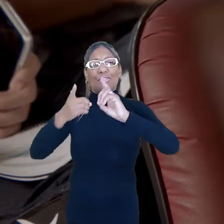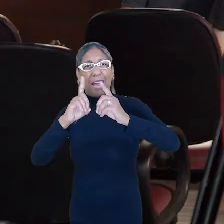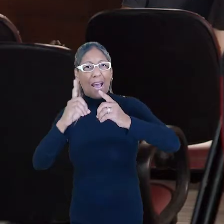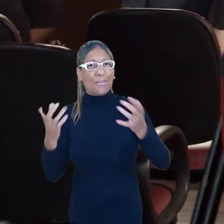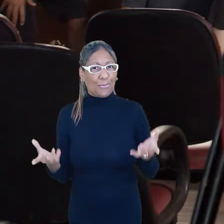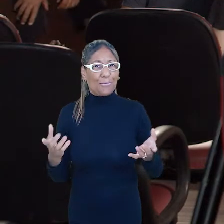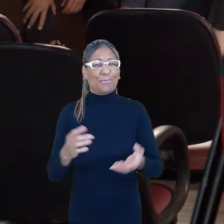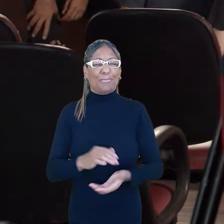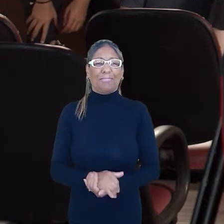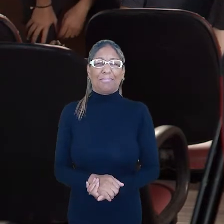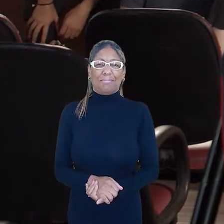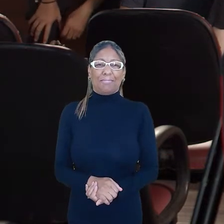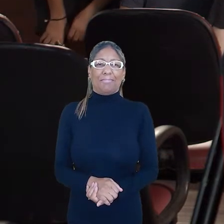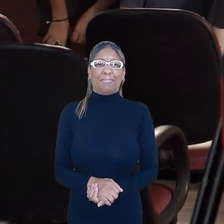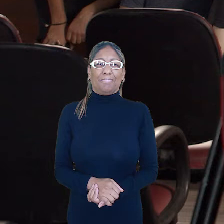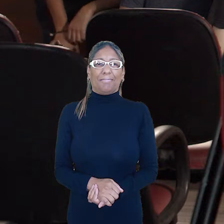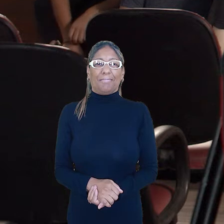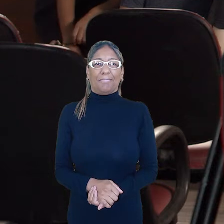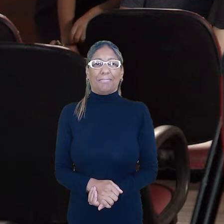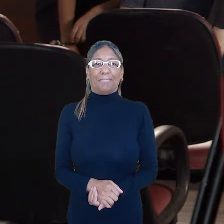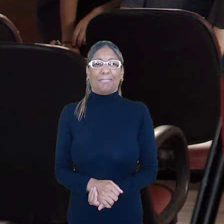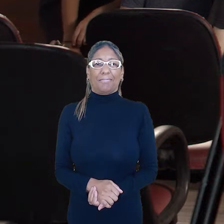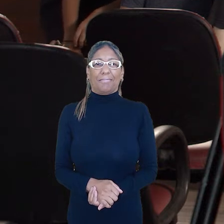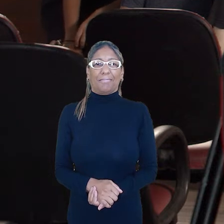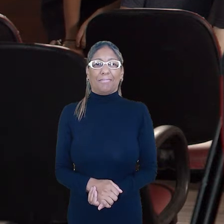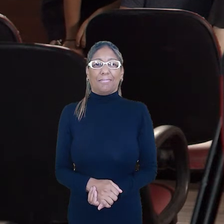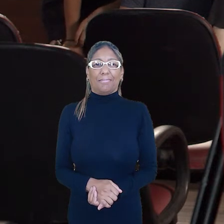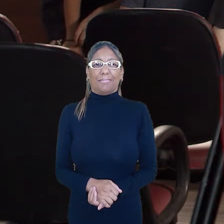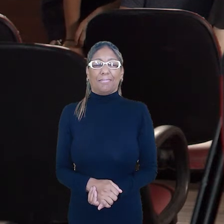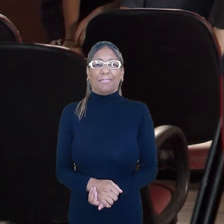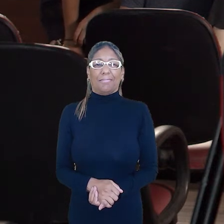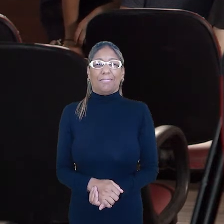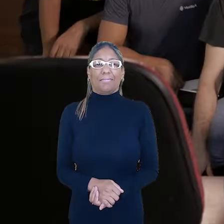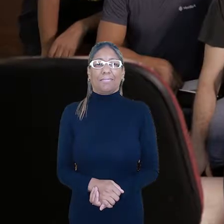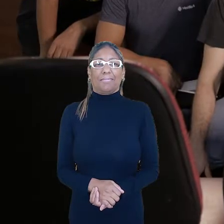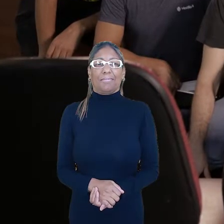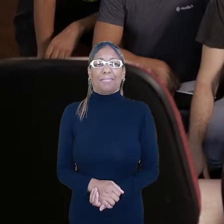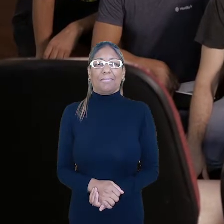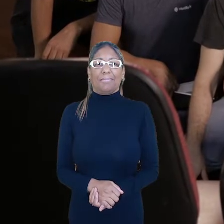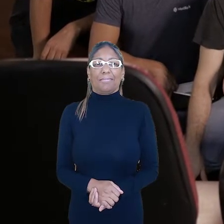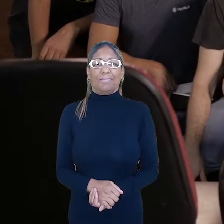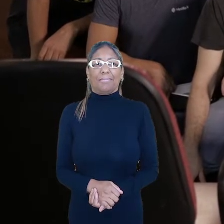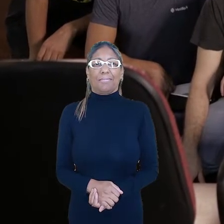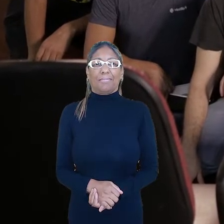diálogos. Participantes do programa usando máscara de proteção, reunidos em um palco para tirar foto.